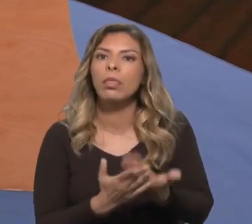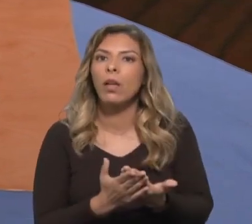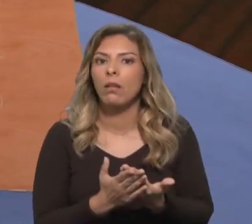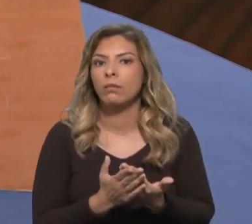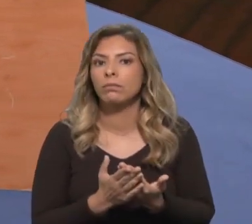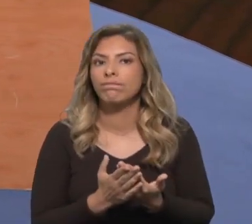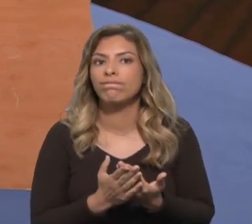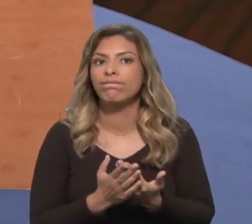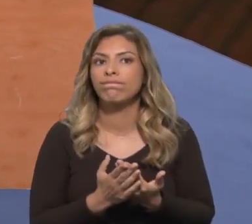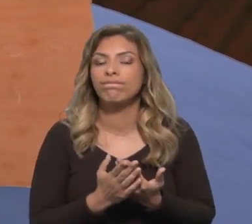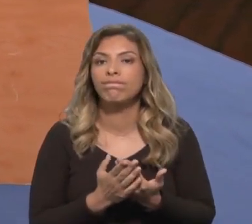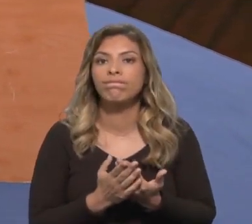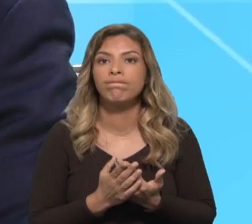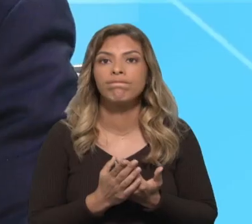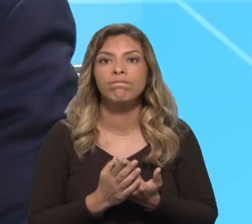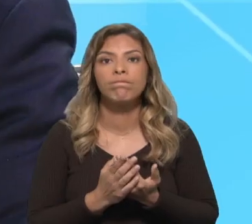portanto,